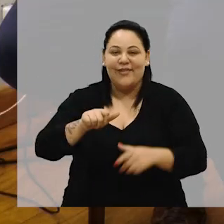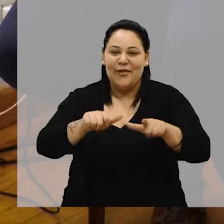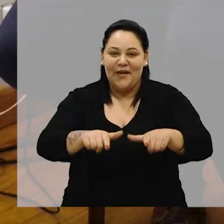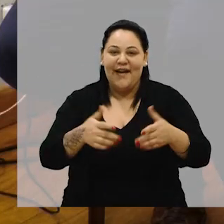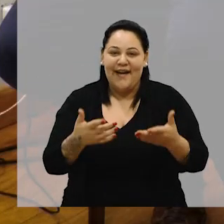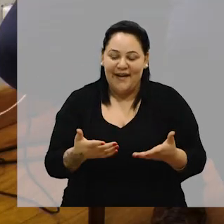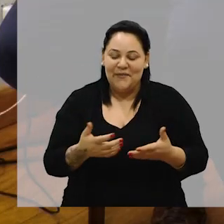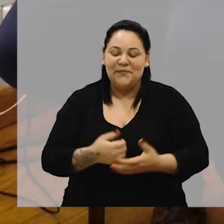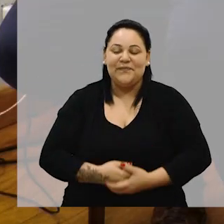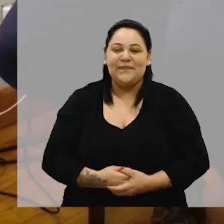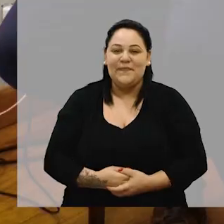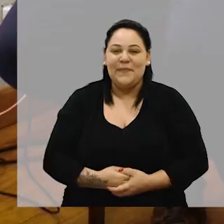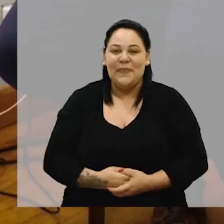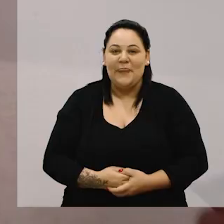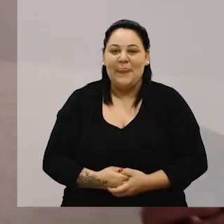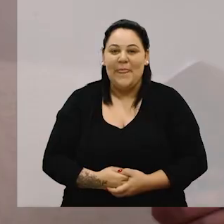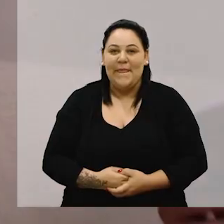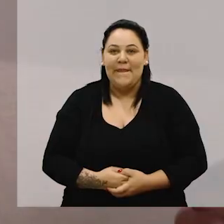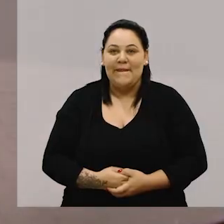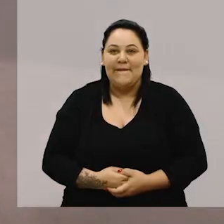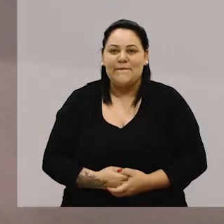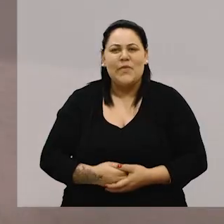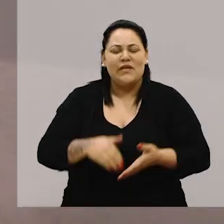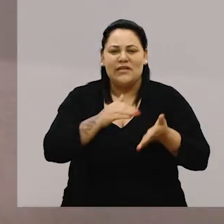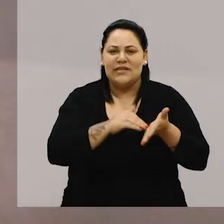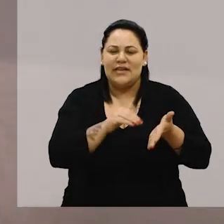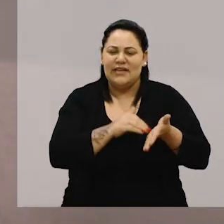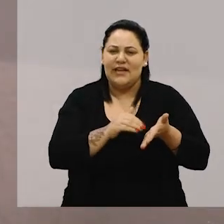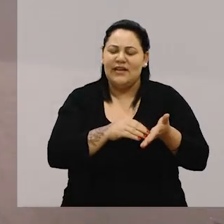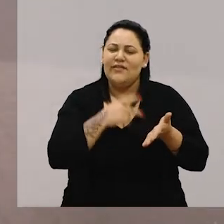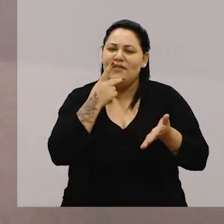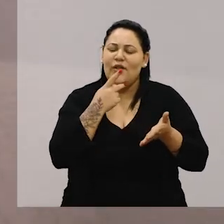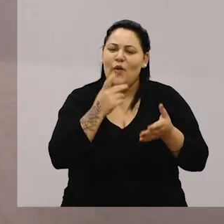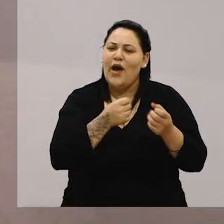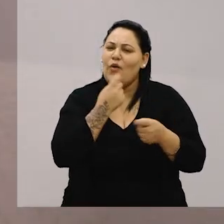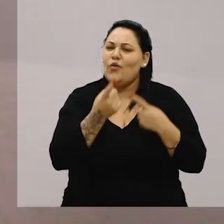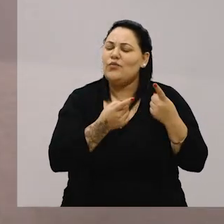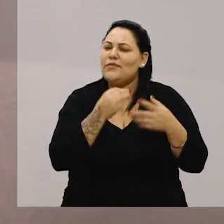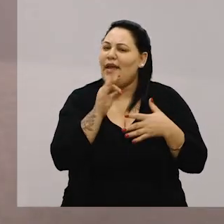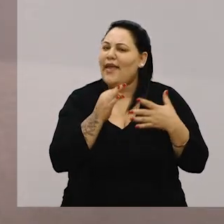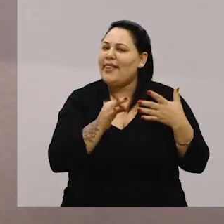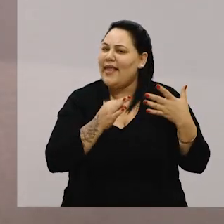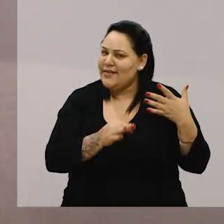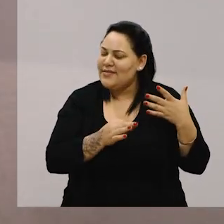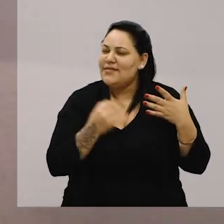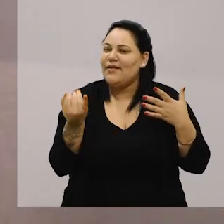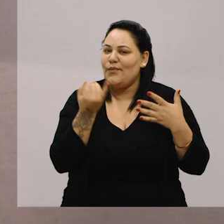Arco da Velha, Guilherme Martinato. A secretária deixou alguns pontos muito interessantes